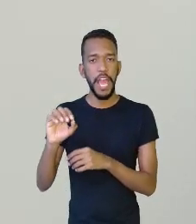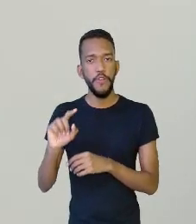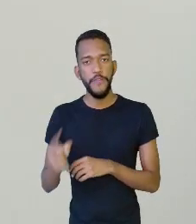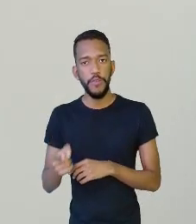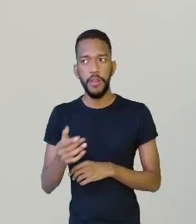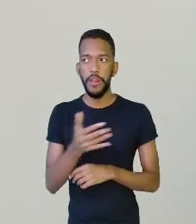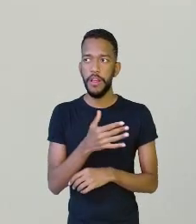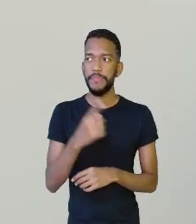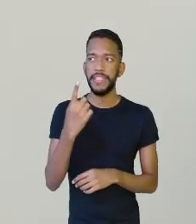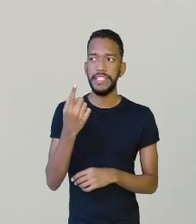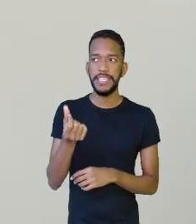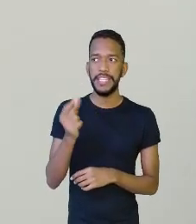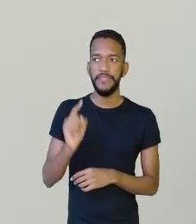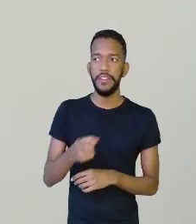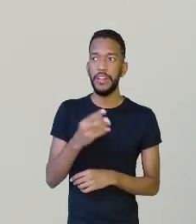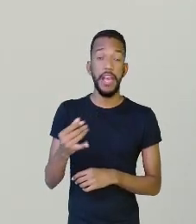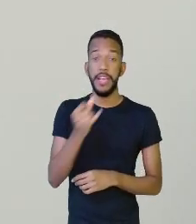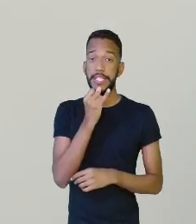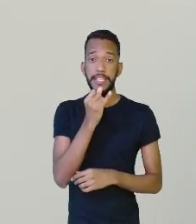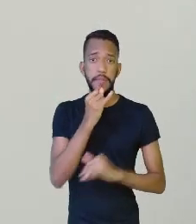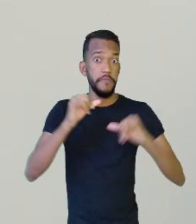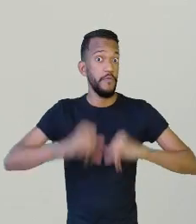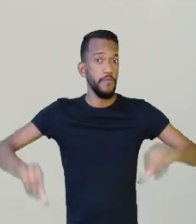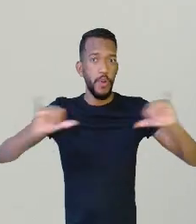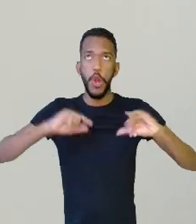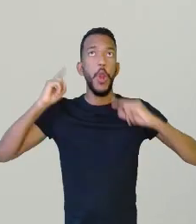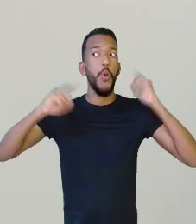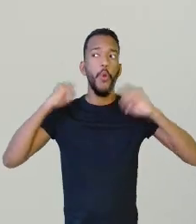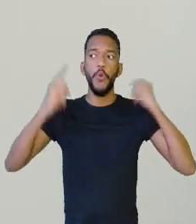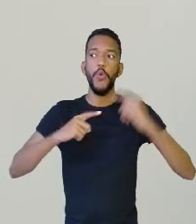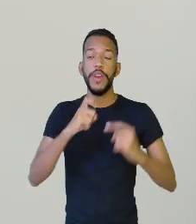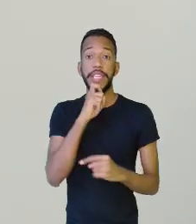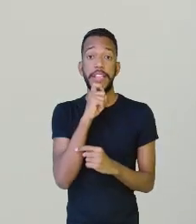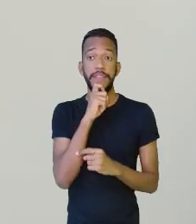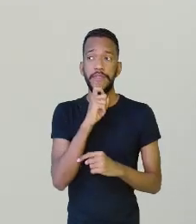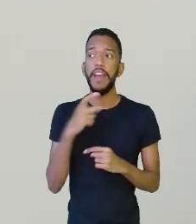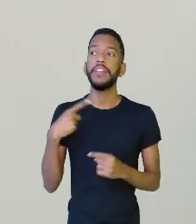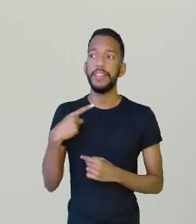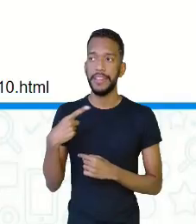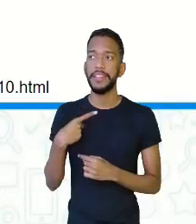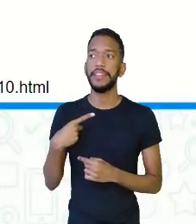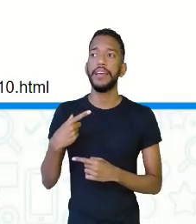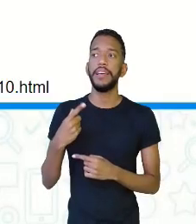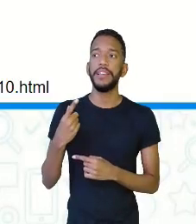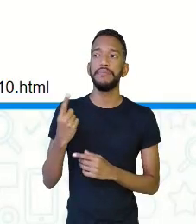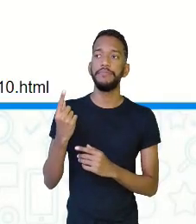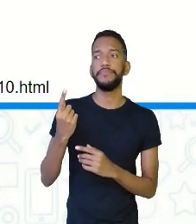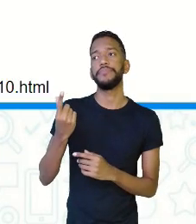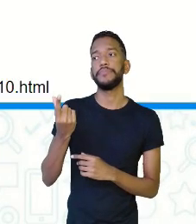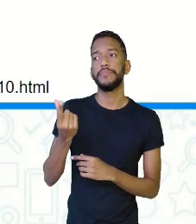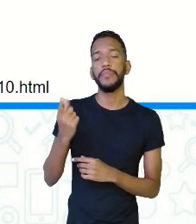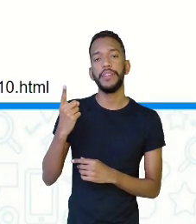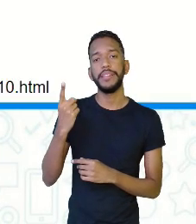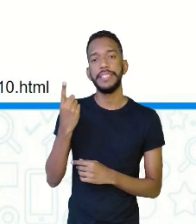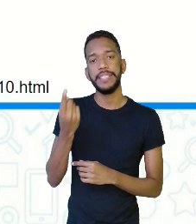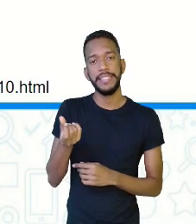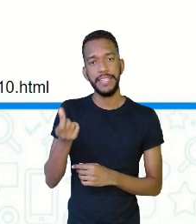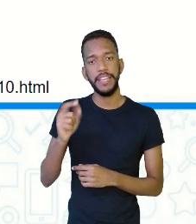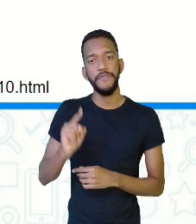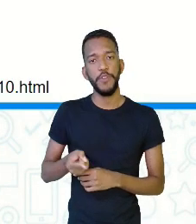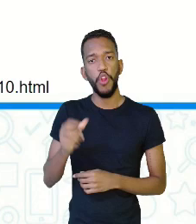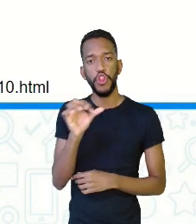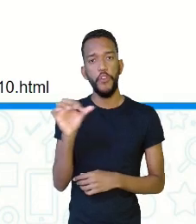uma super loucura de inverno. É uma liquidação e eu tenho o meu valor ali,